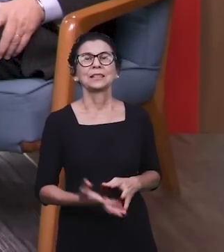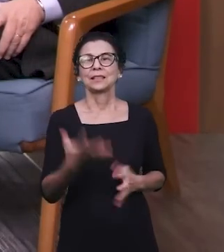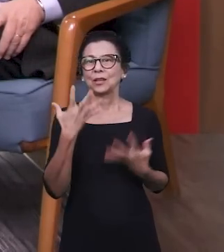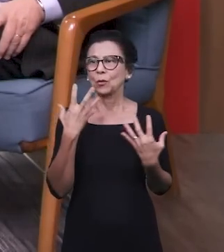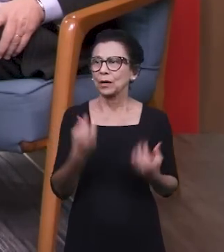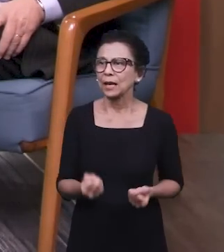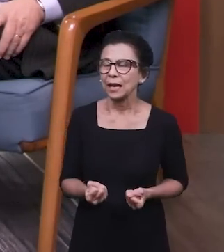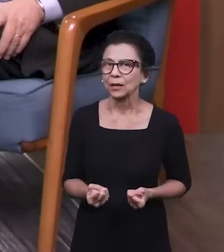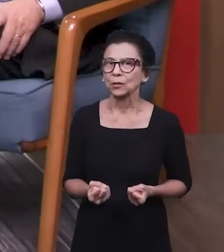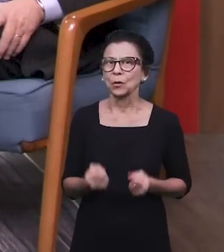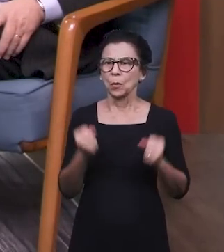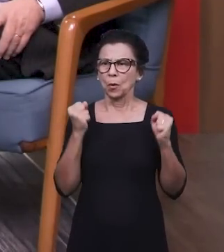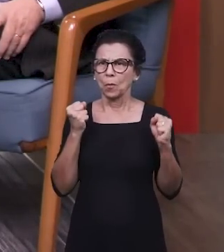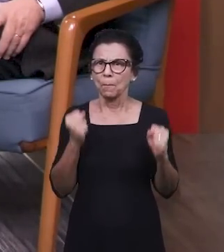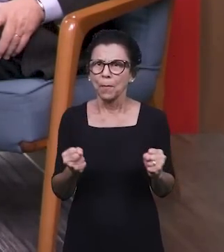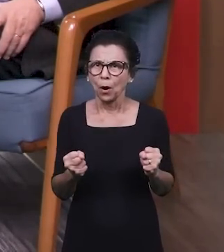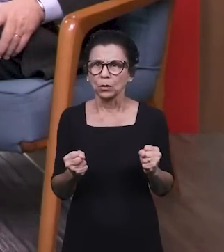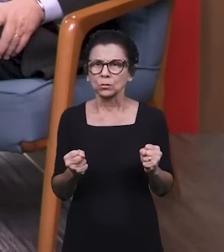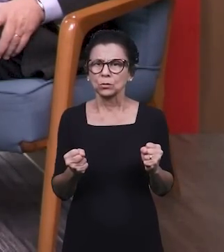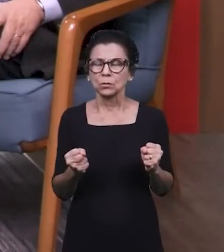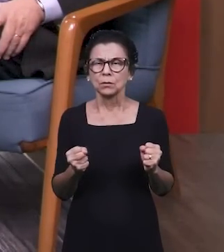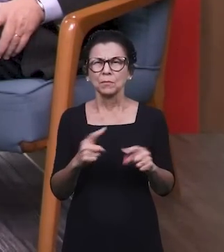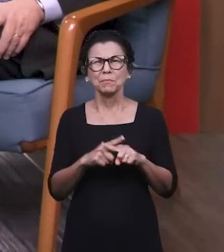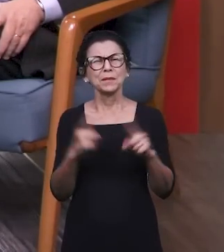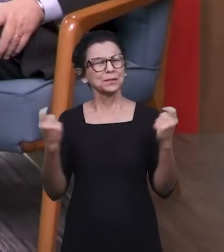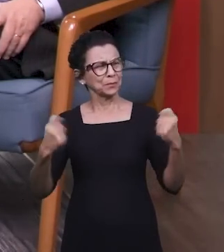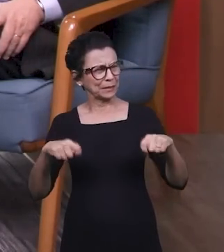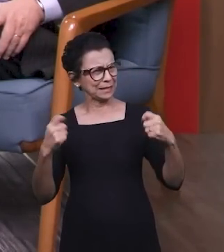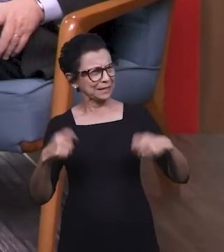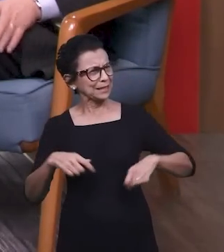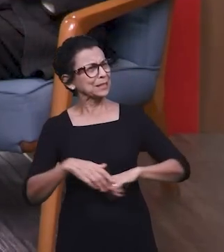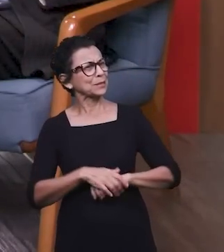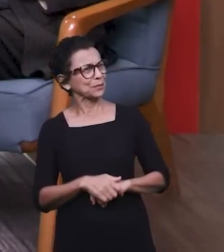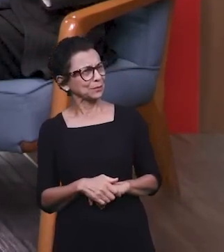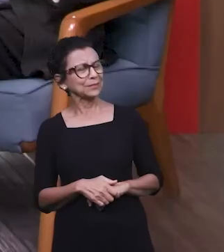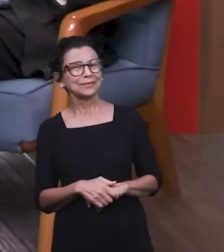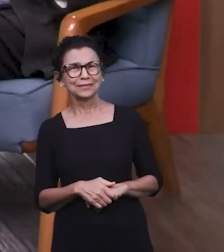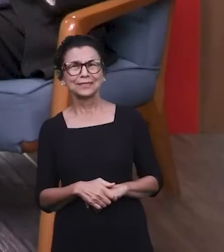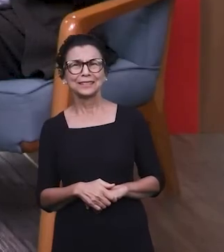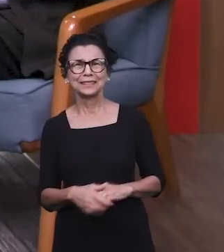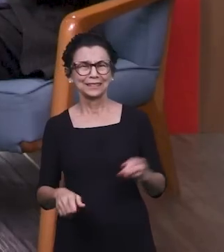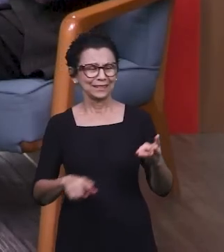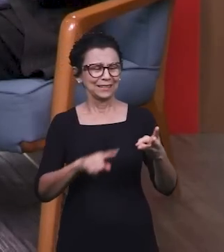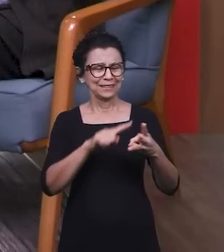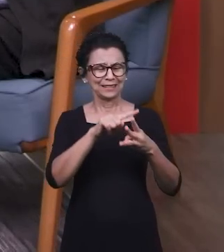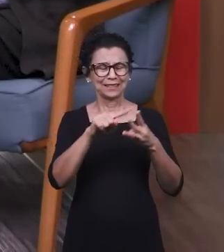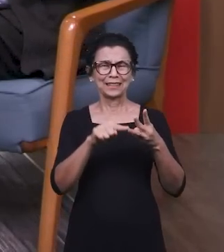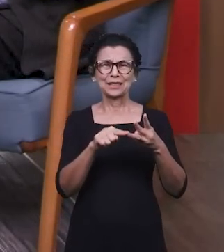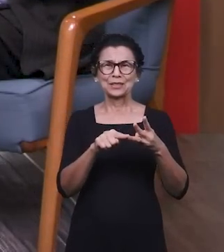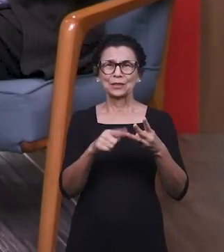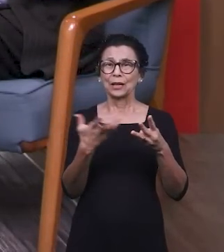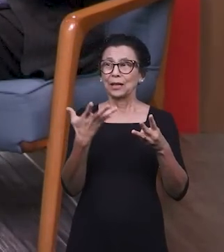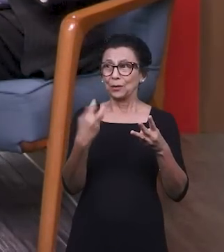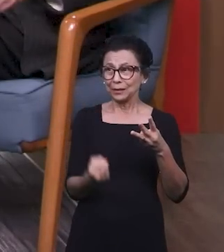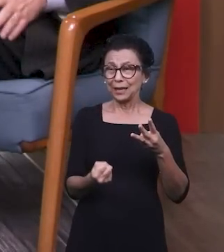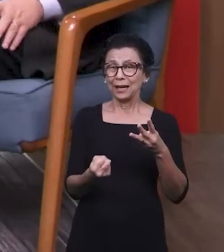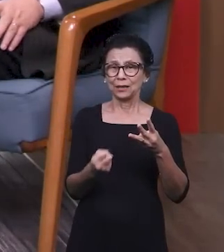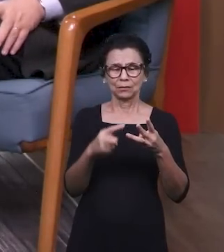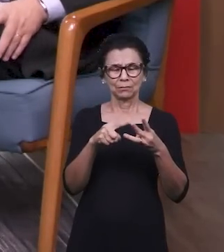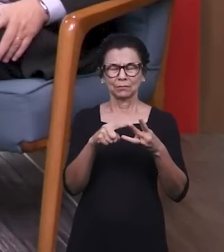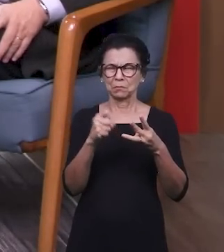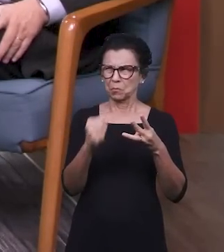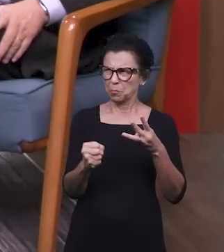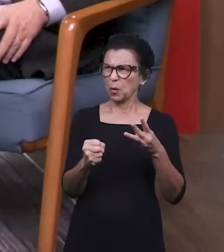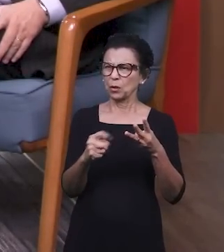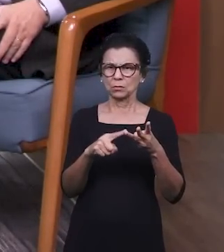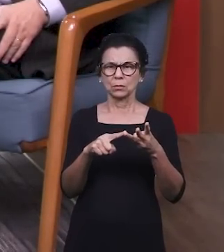eu posso e eu preciso. Então são as 3 perguntinhas nessa ordem, eu né? quero, tudo certo. Eu posso, pastor, agora eu preciso. Se aí passou nessa...